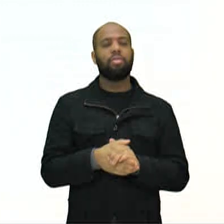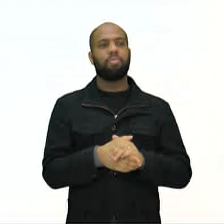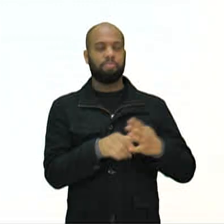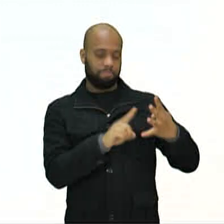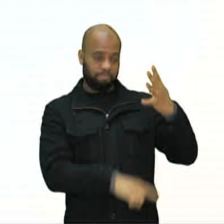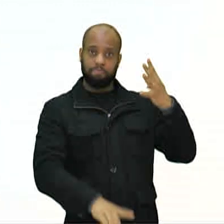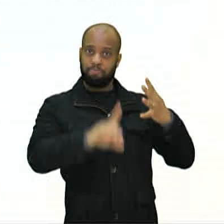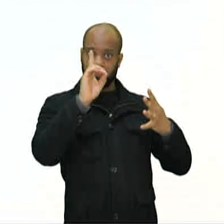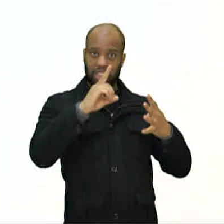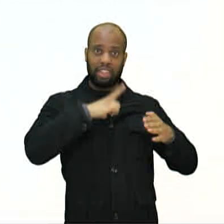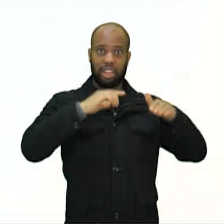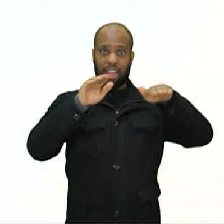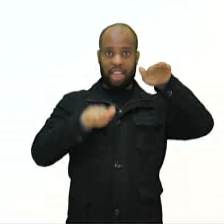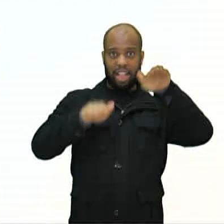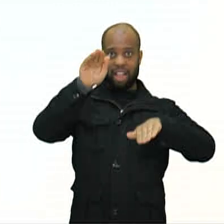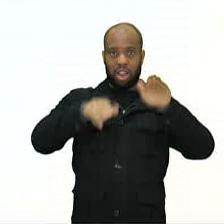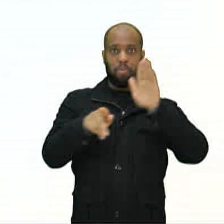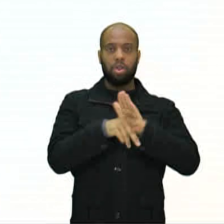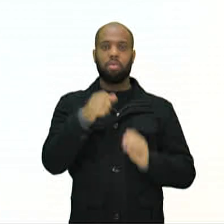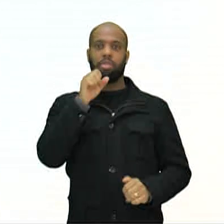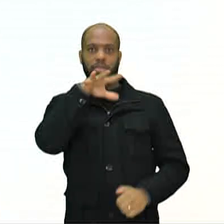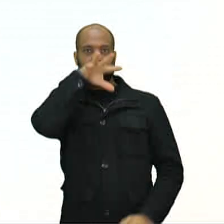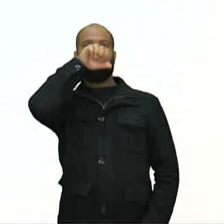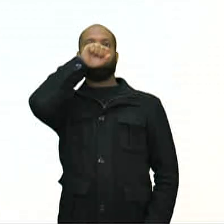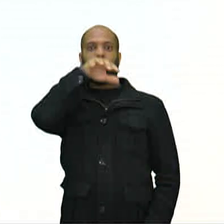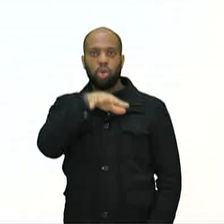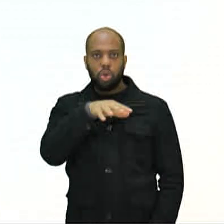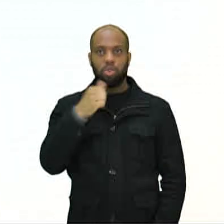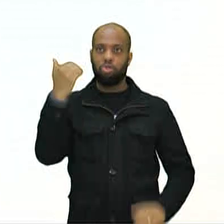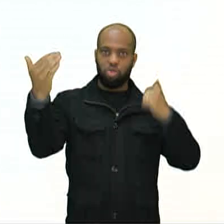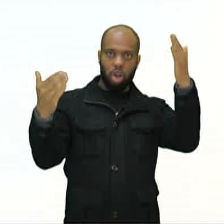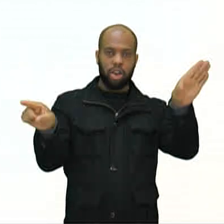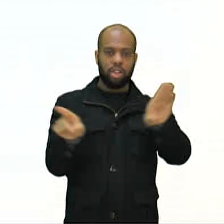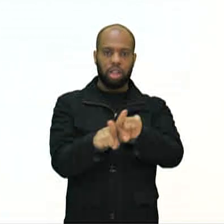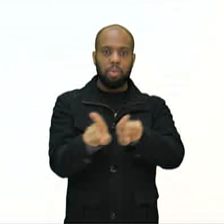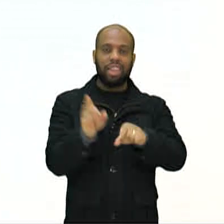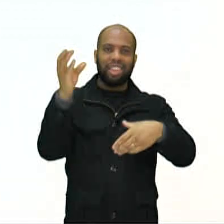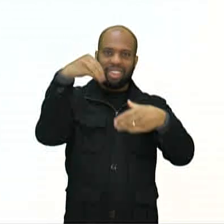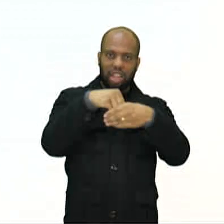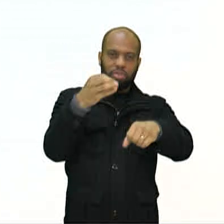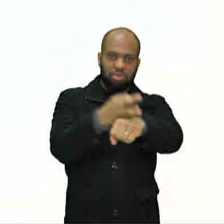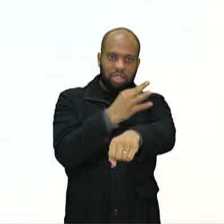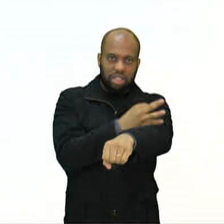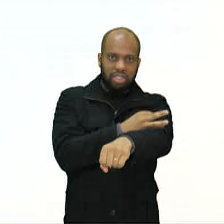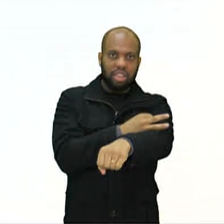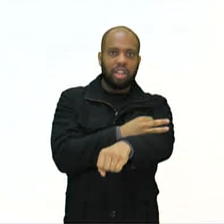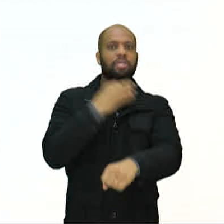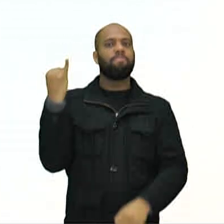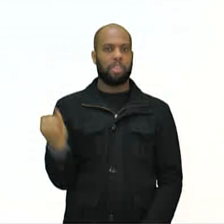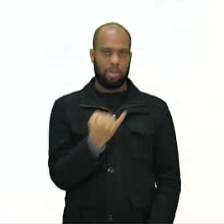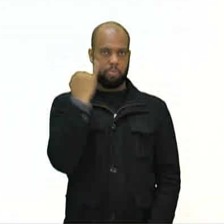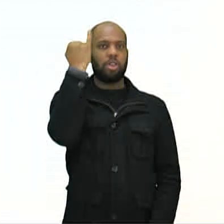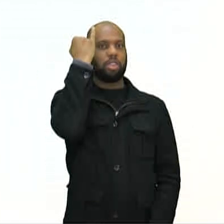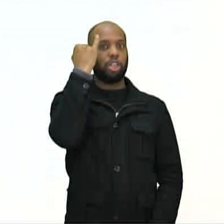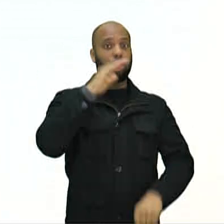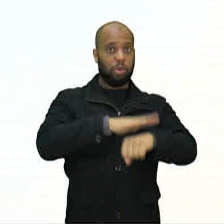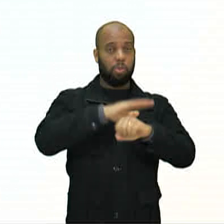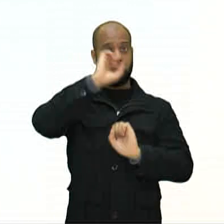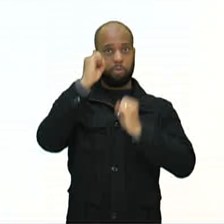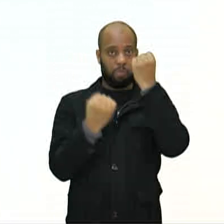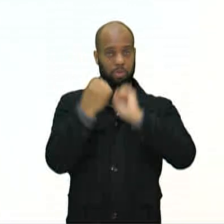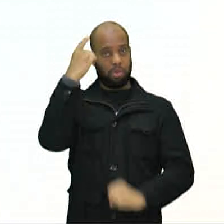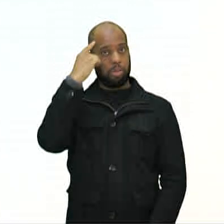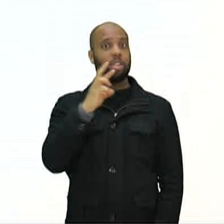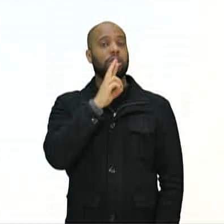D. O equilíbrio entre a respiração externa e a respiração celular durante o exercício físico é importante. Pensem e